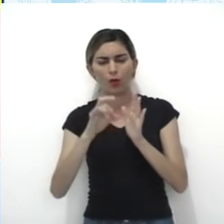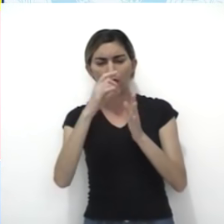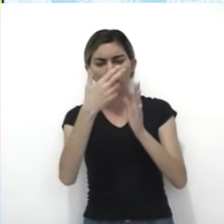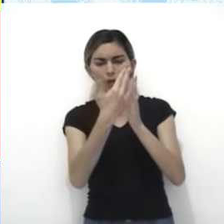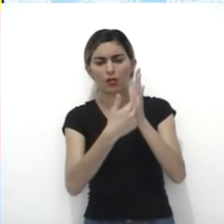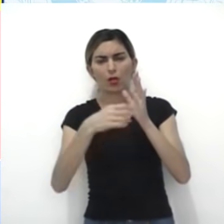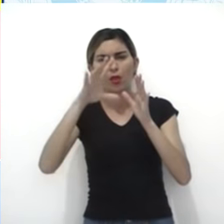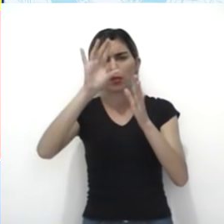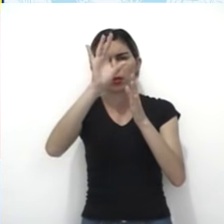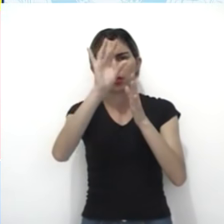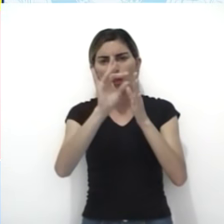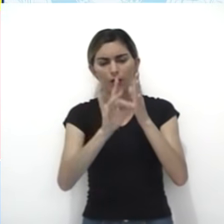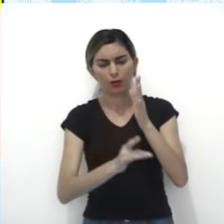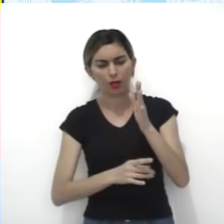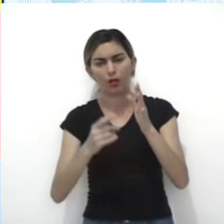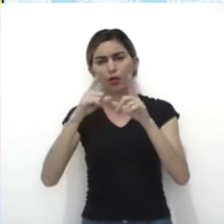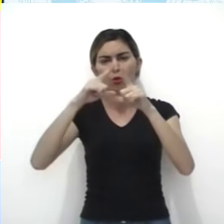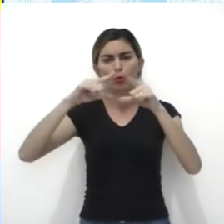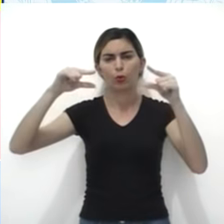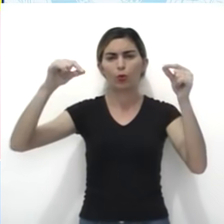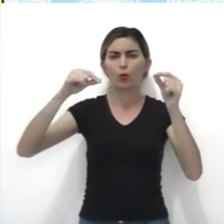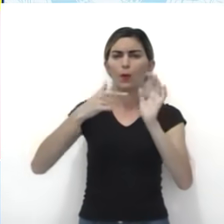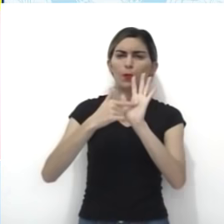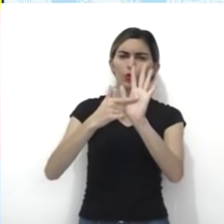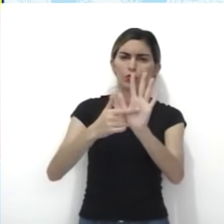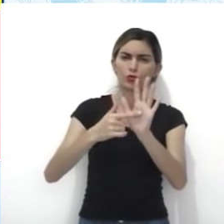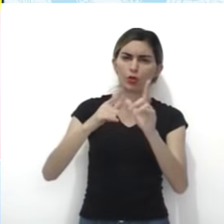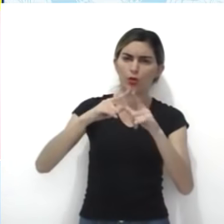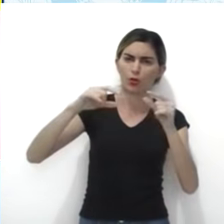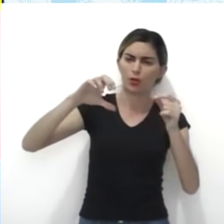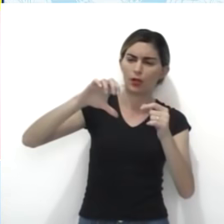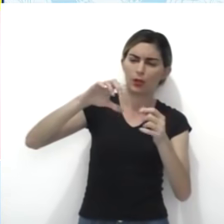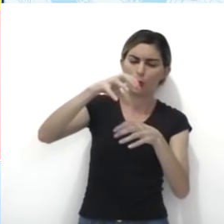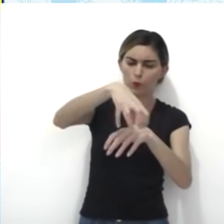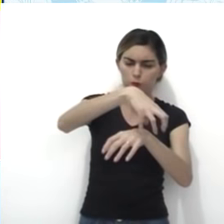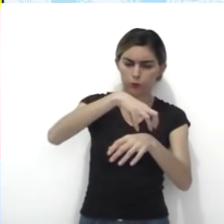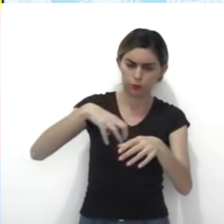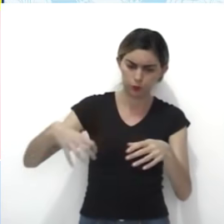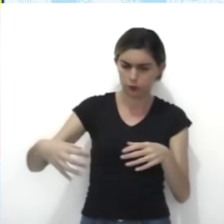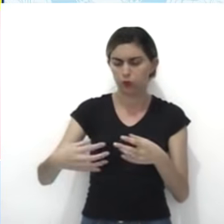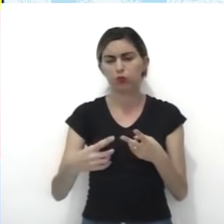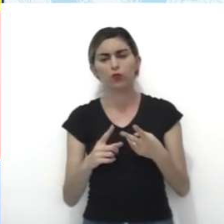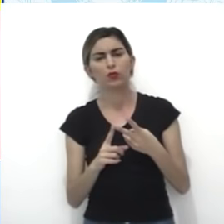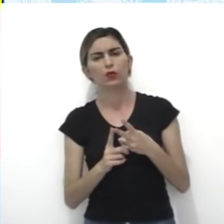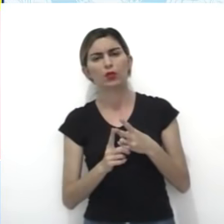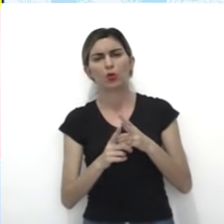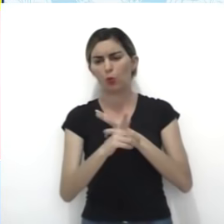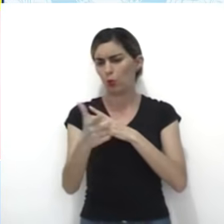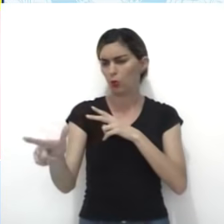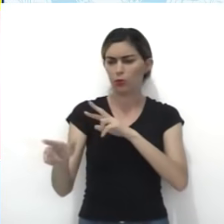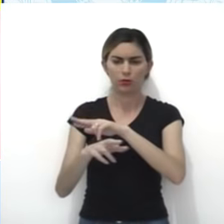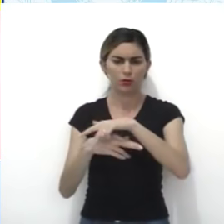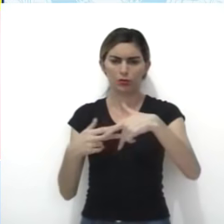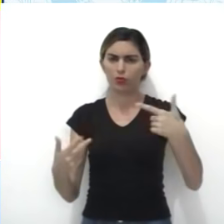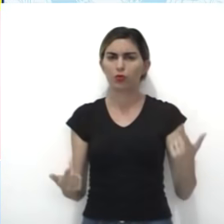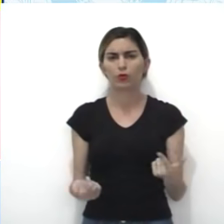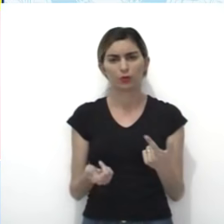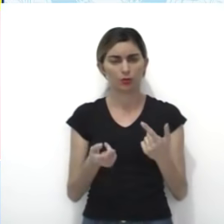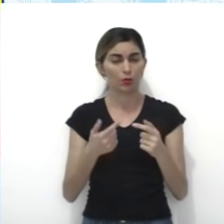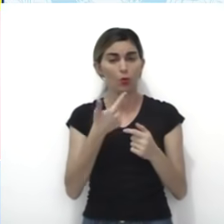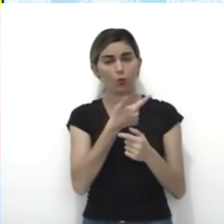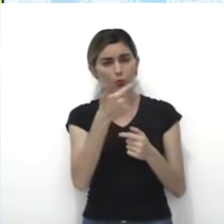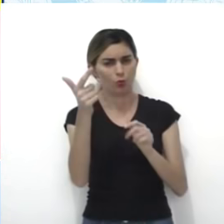desenhou os detalhes da superfície da lua mostrando que a loira formada por crateras elevações entre